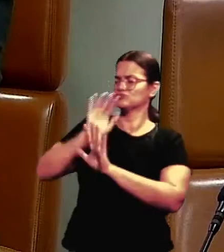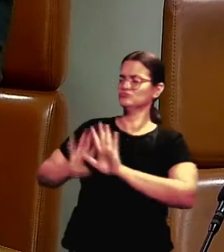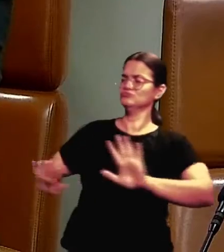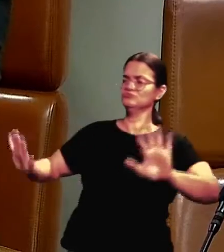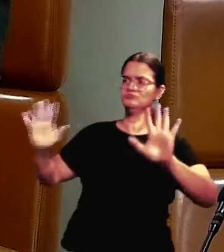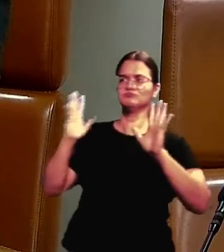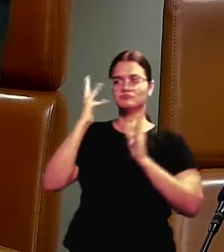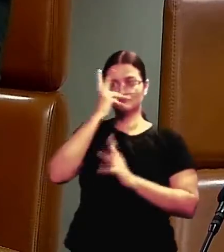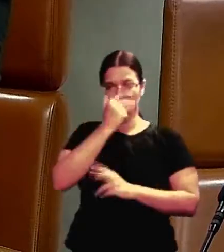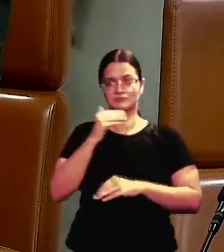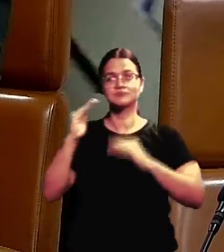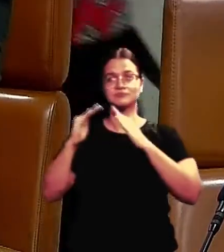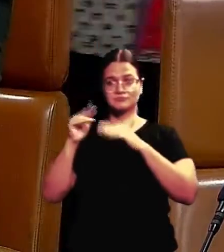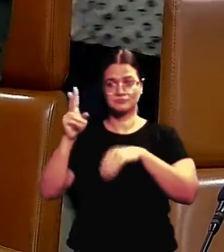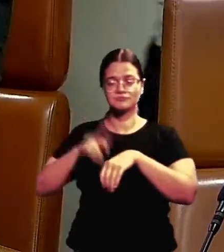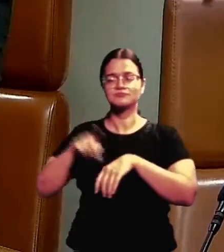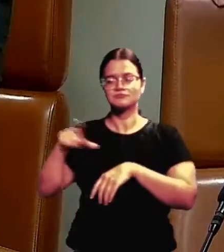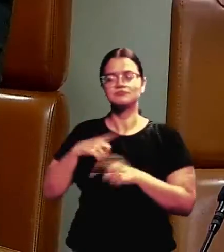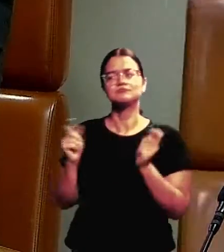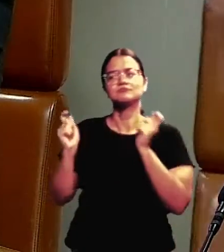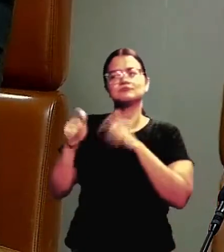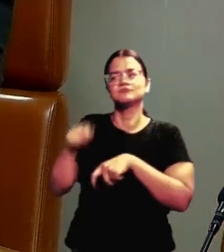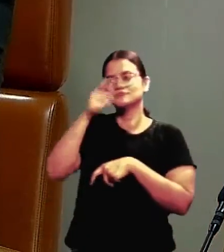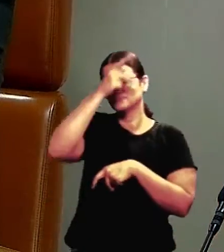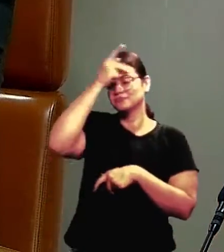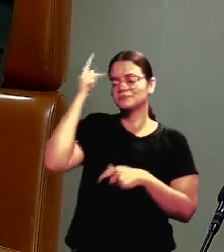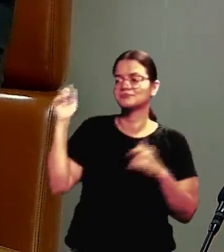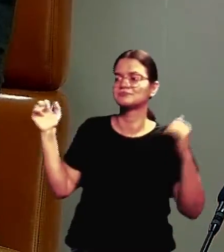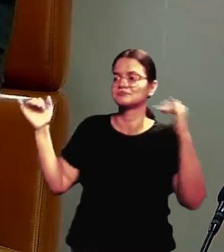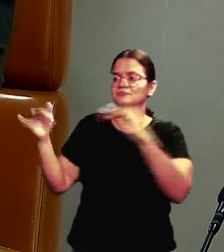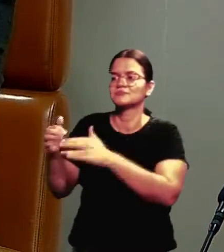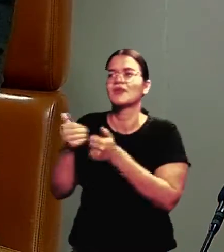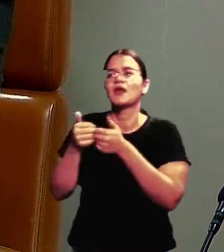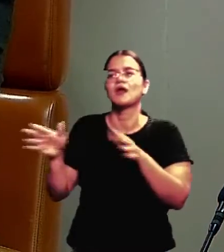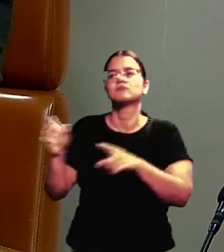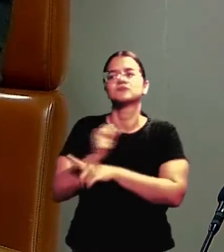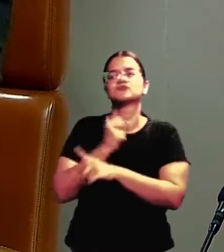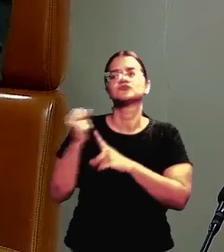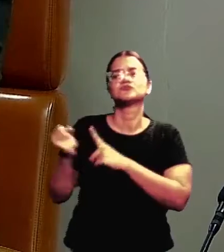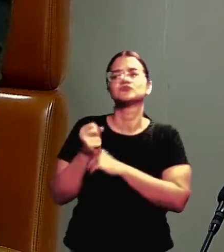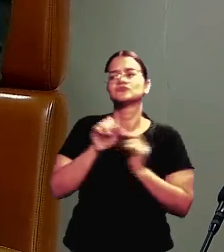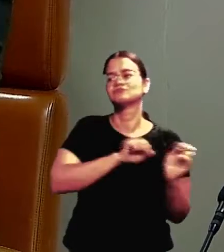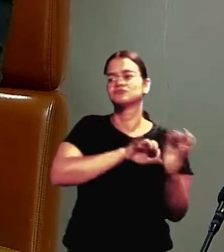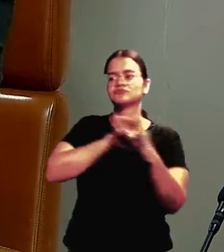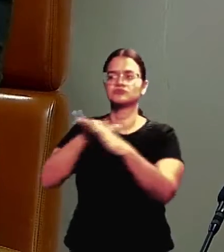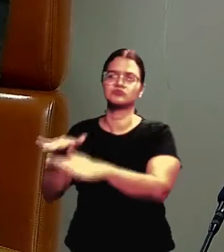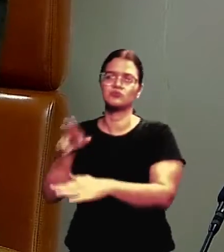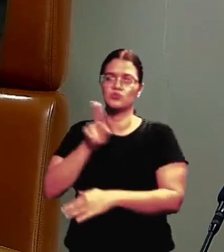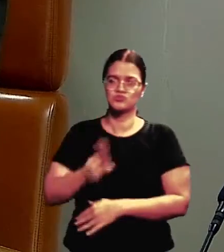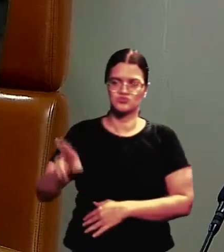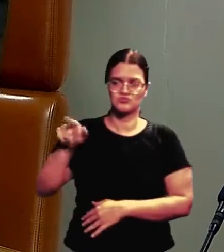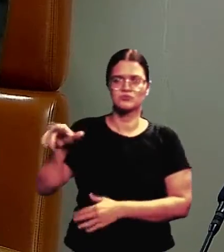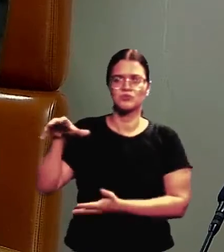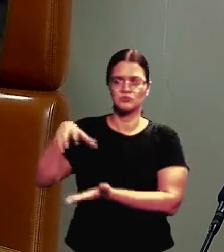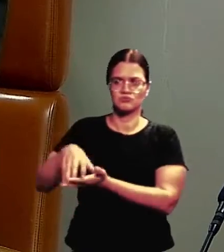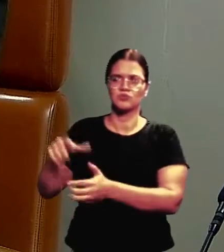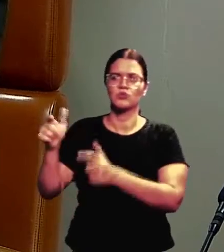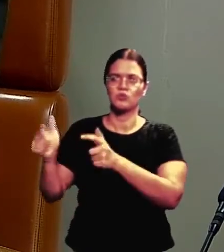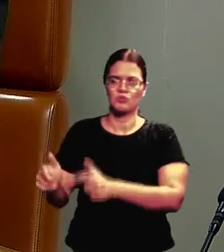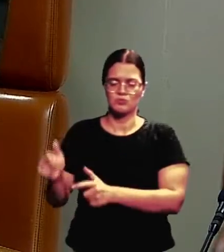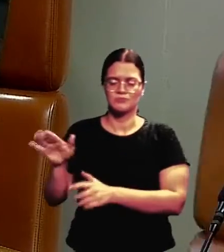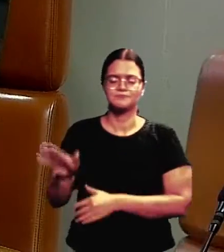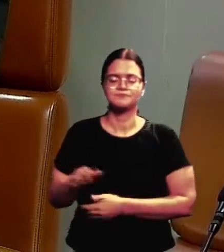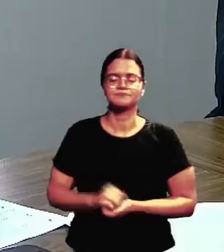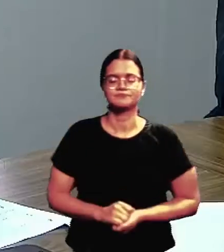bonito, como já o é, mas que ele tenha a capacidade de abrir para a sociedade, para usá-lo. Vereador Bruno Diniz. Vereador